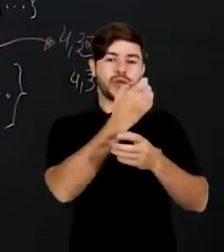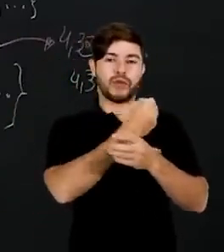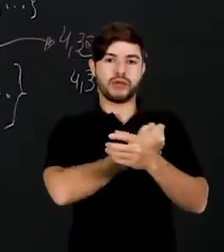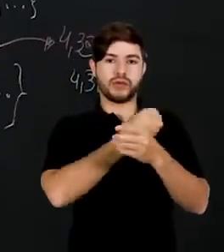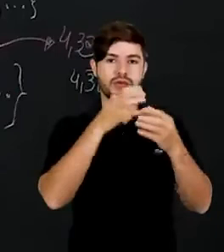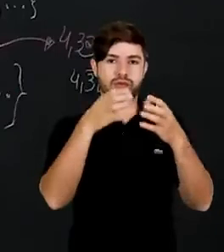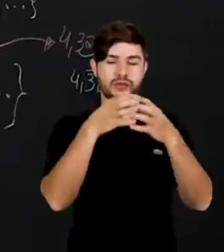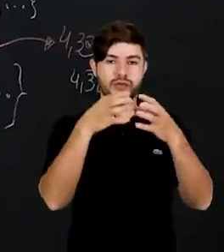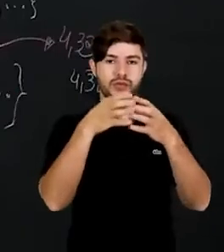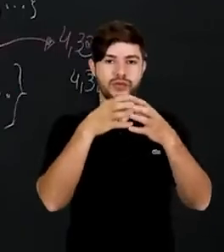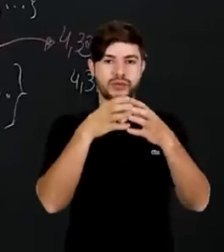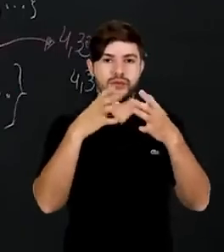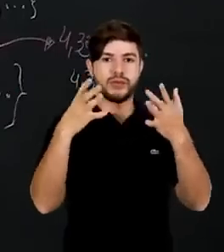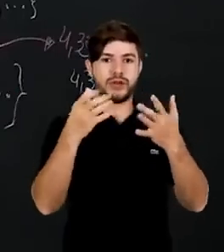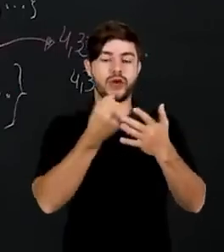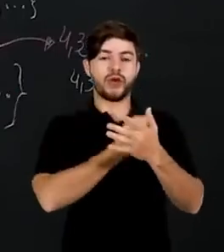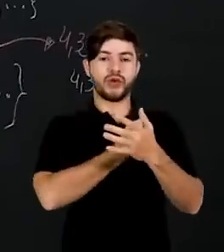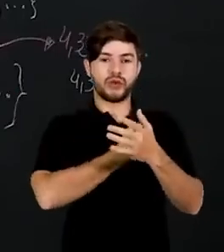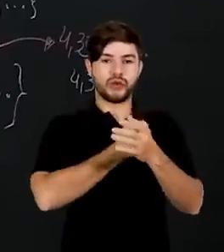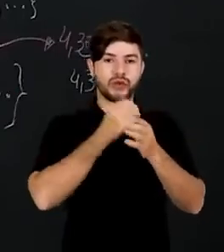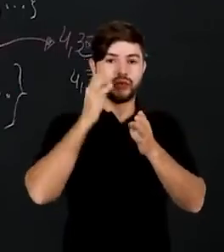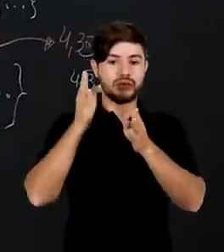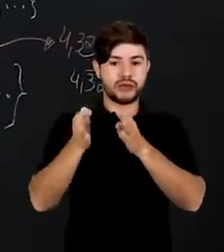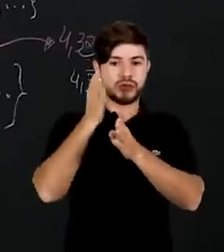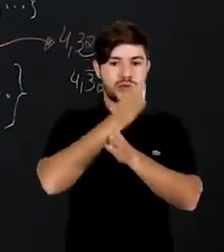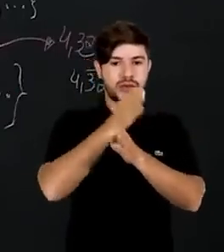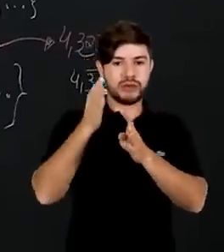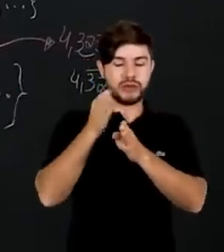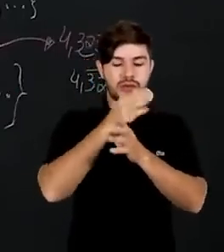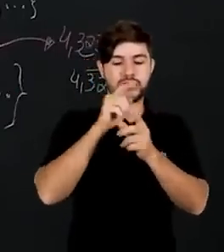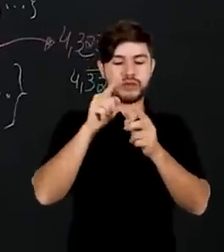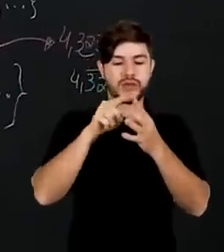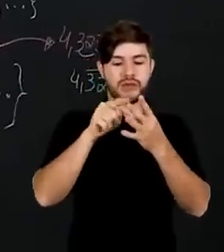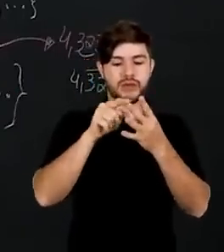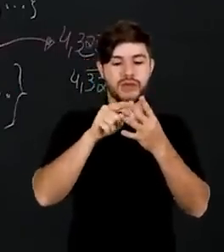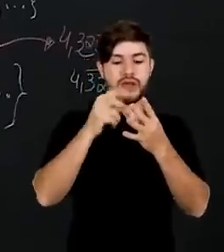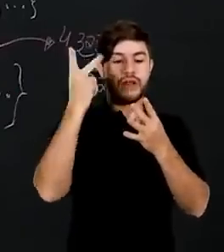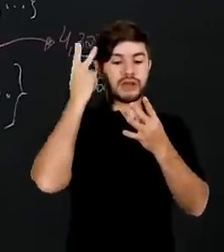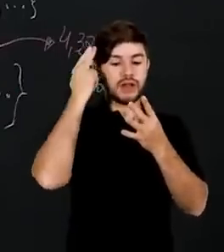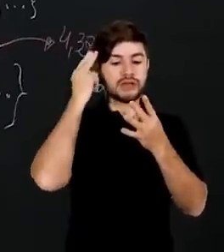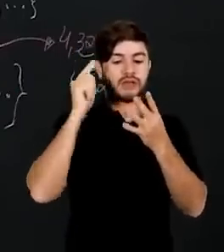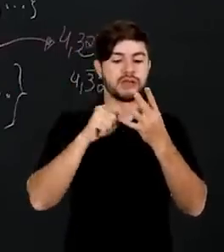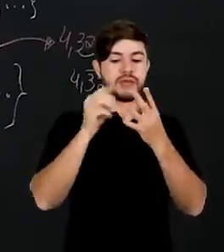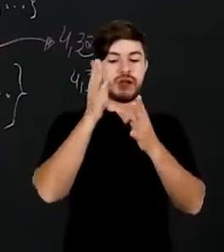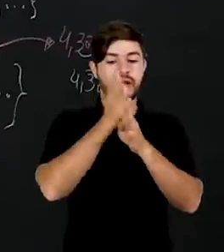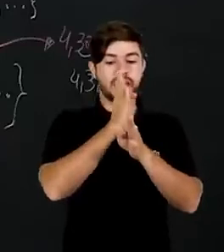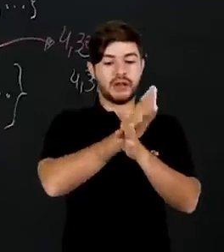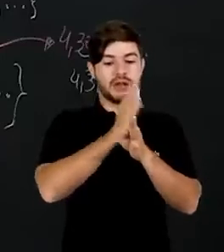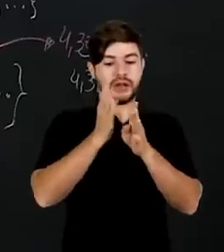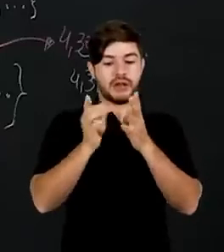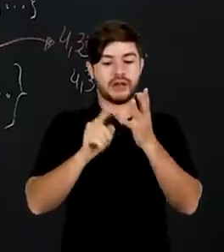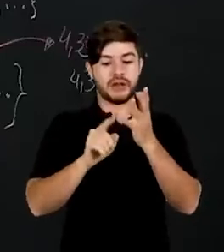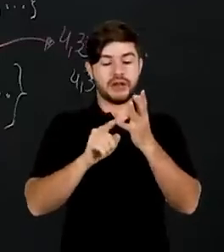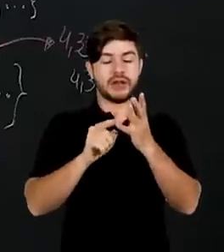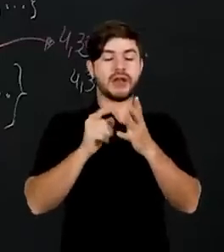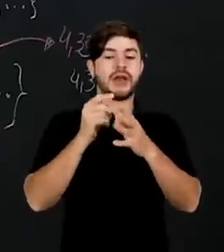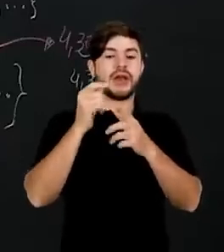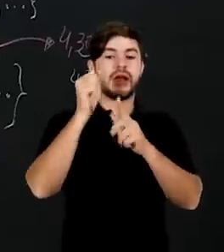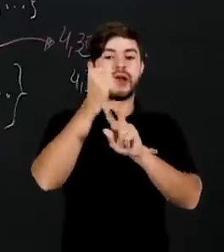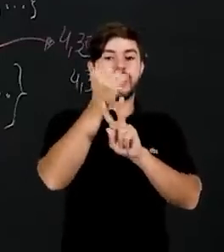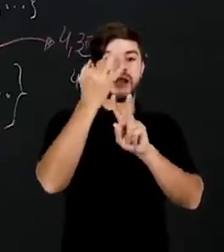tá? Então, os números reais engloba os conjuntos naturais, inteiros, racionais